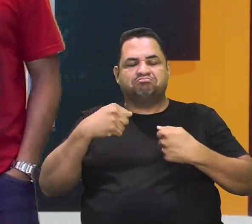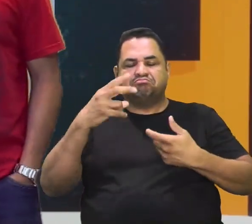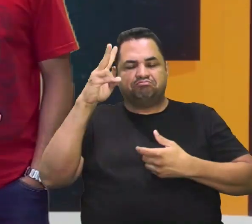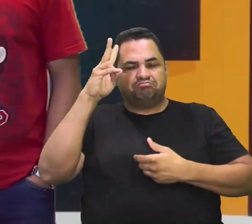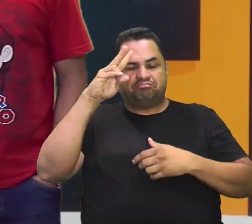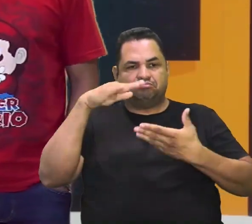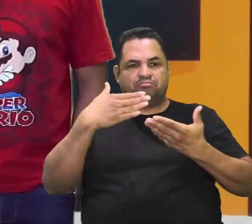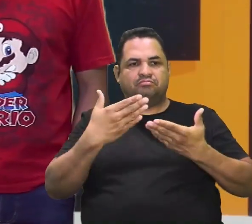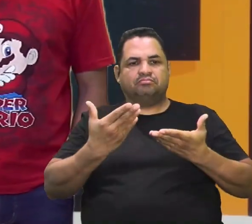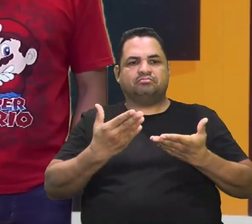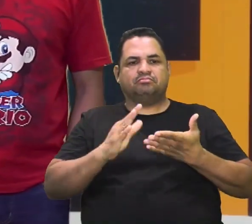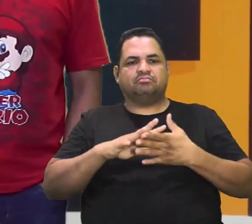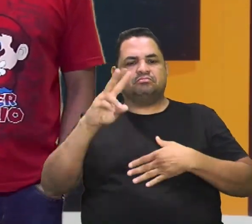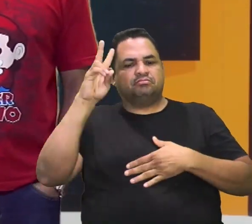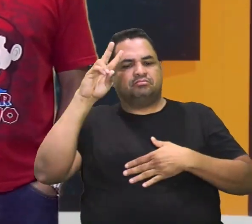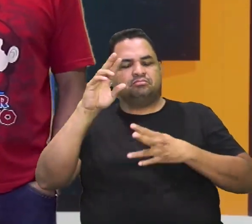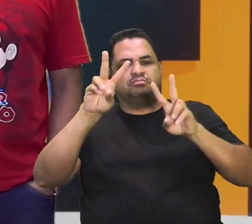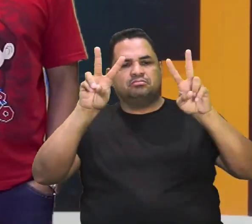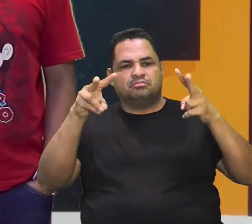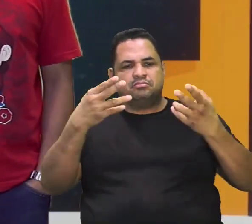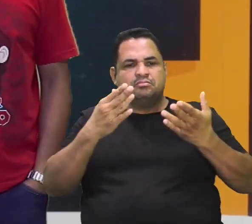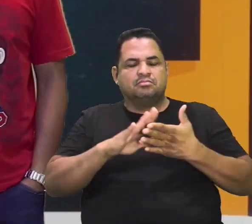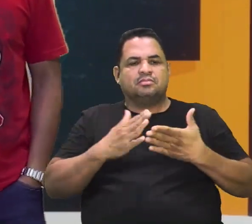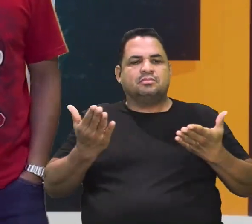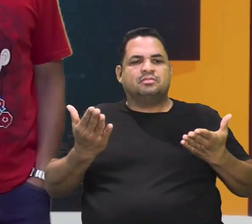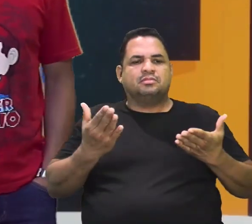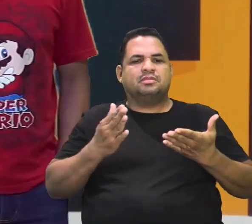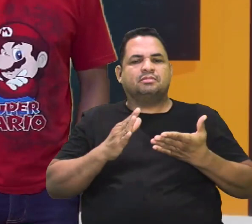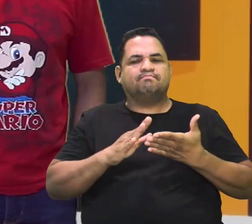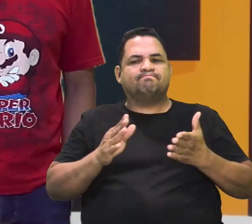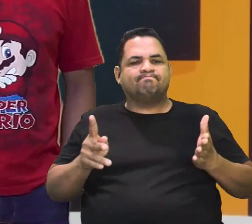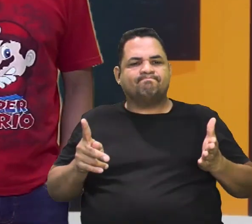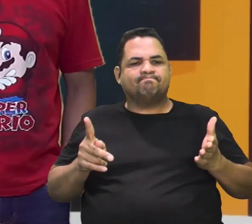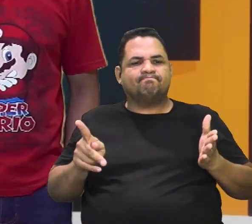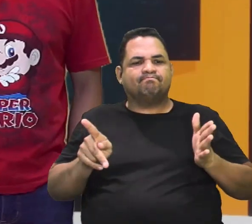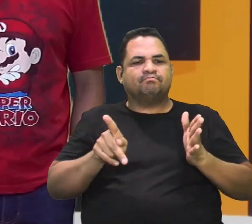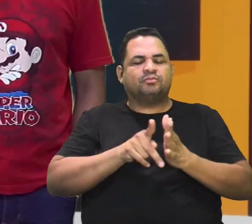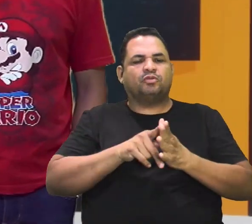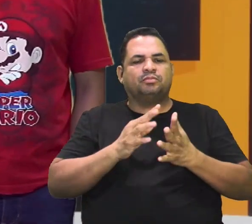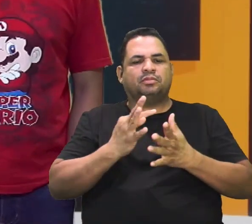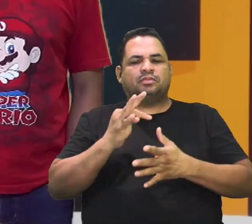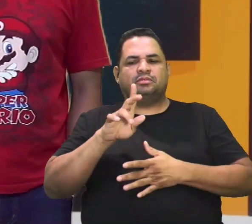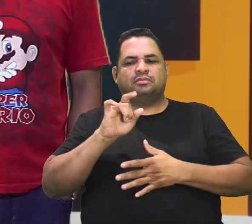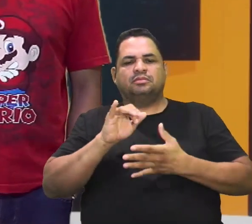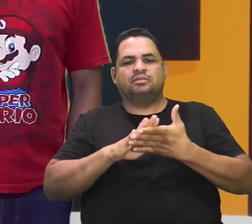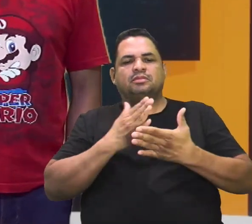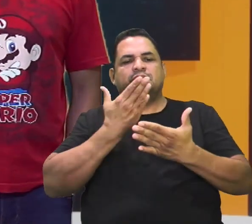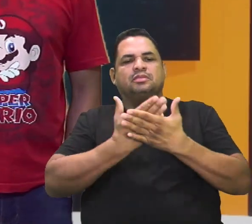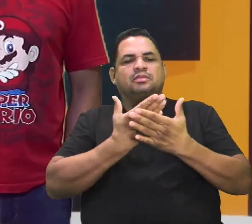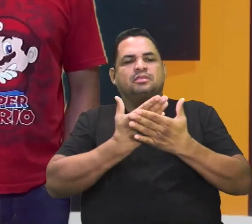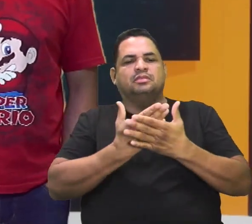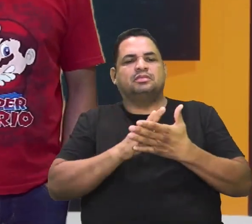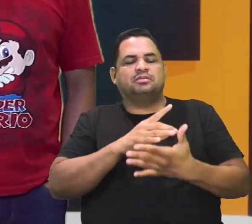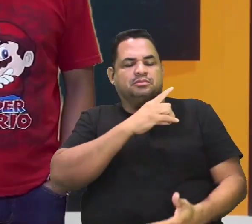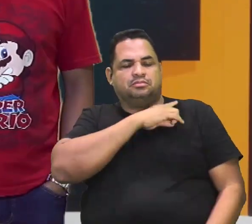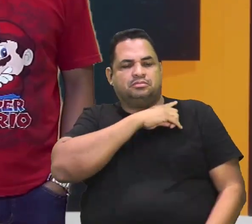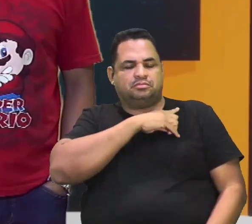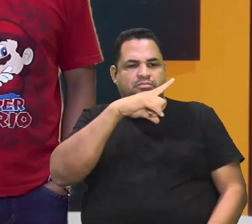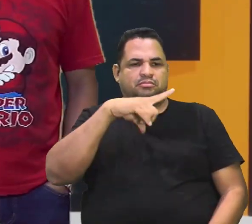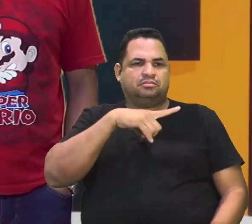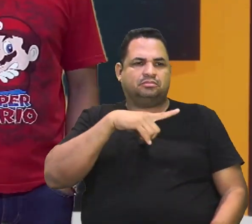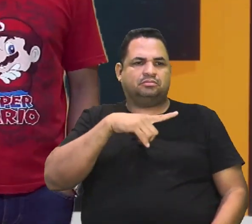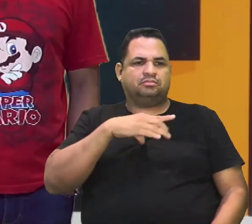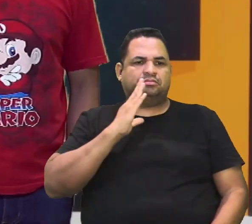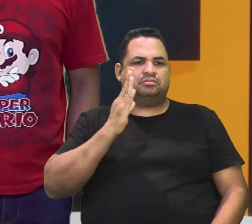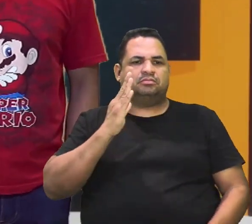falado, né? Caso você não lembre desse assunto muito assim apropriado da trigonometria, vai lá na aula do primeiro ano, que tem lá, né?